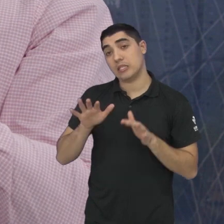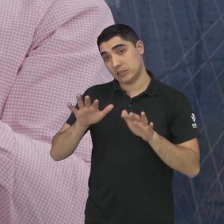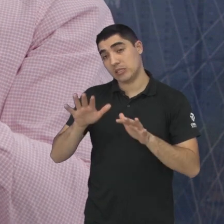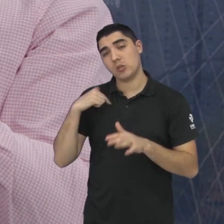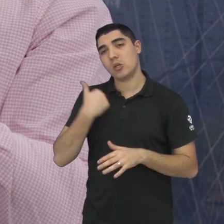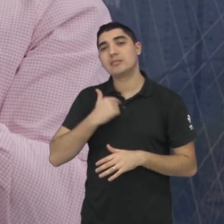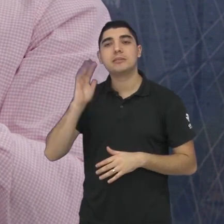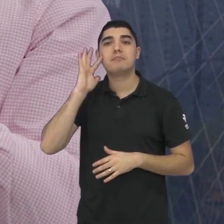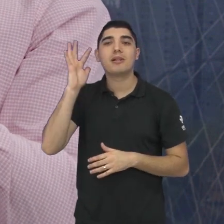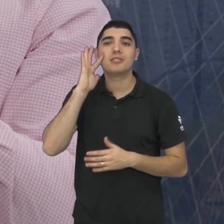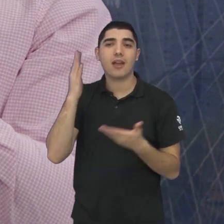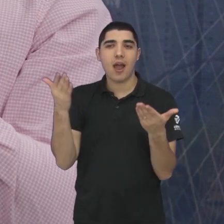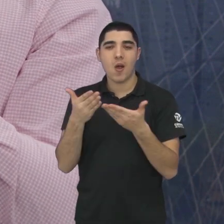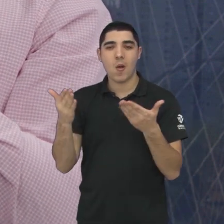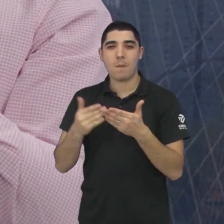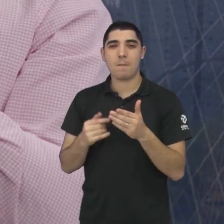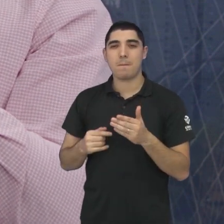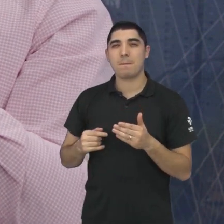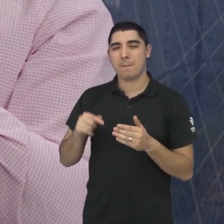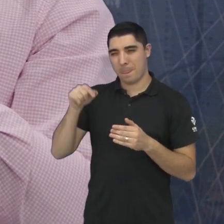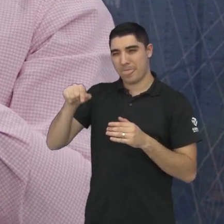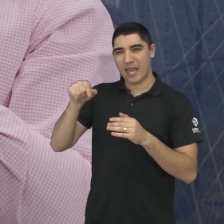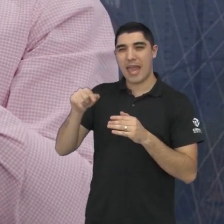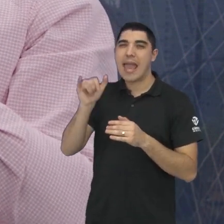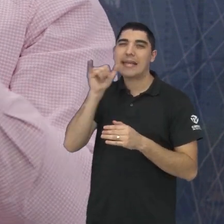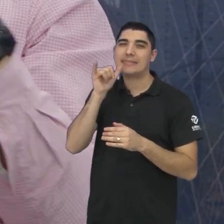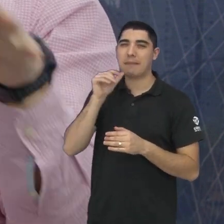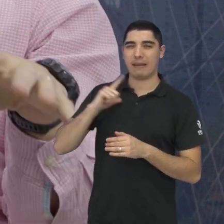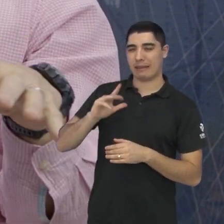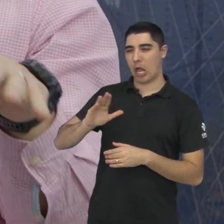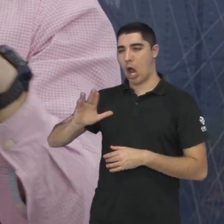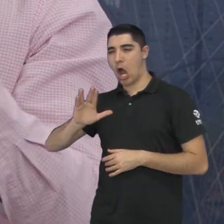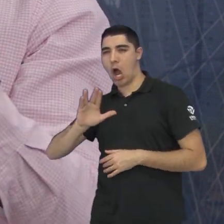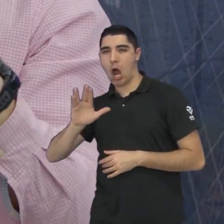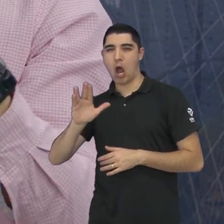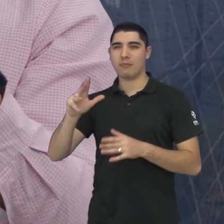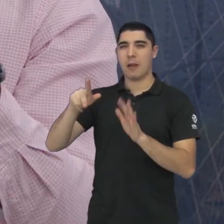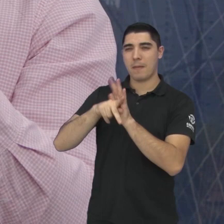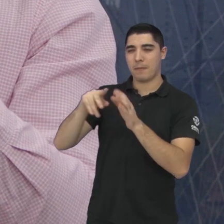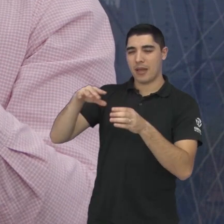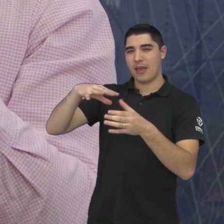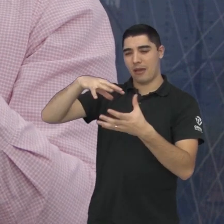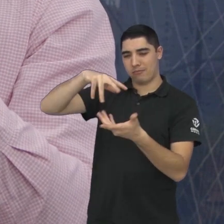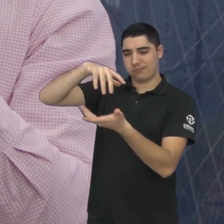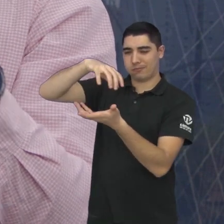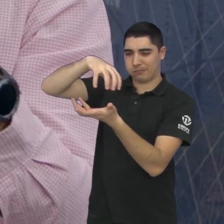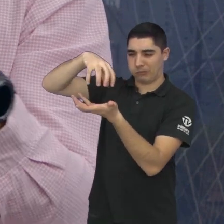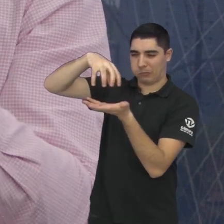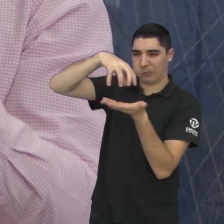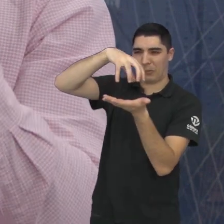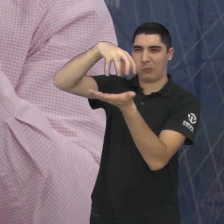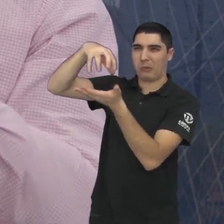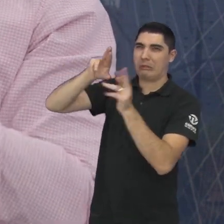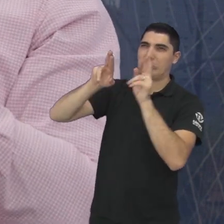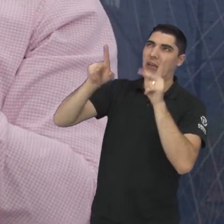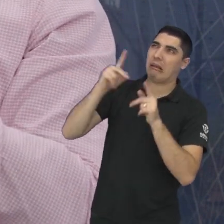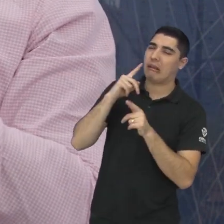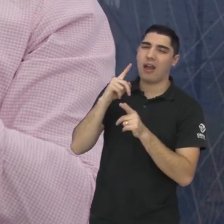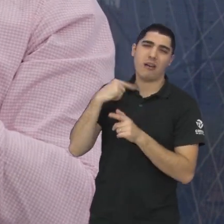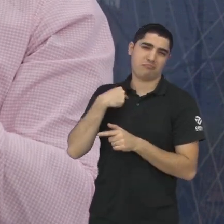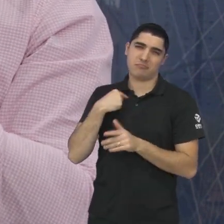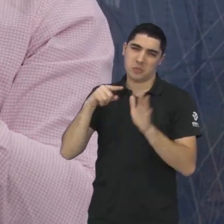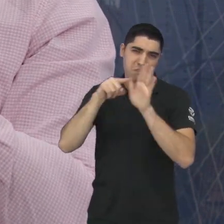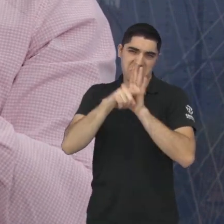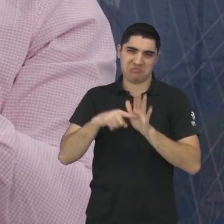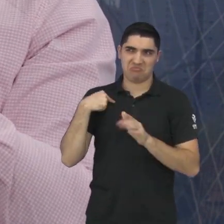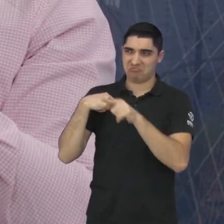Aí a gente pode pensar no seguinte, eu vou descartar essa conversa das visitas dos OVNIs e tal, porque é uma coisa que eu não estudo, então eu acho que eu não posso falar